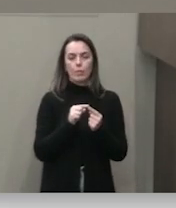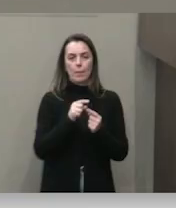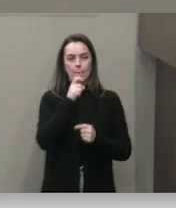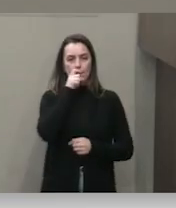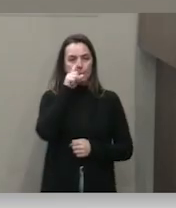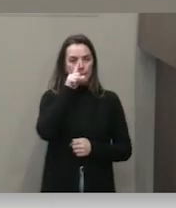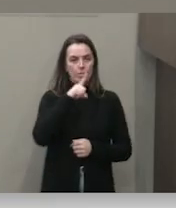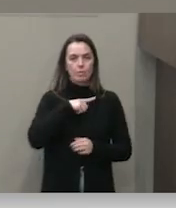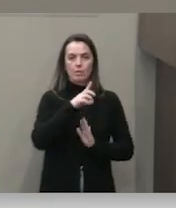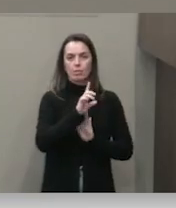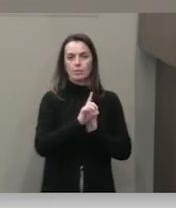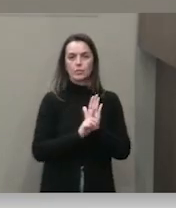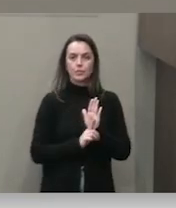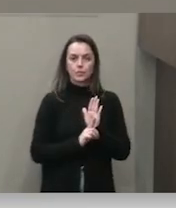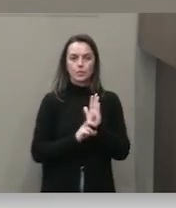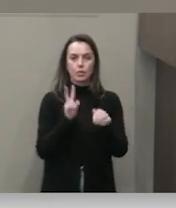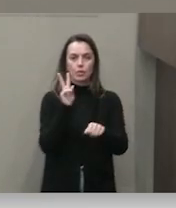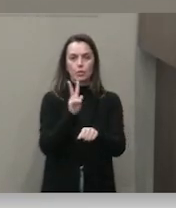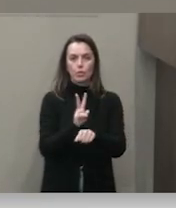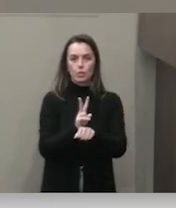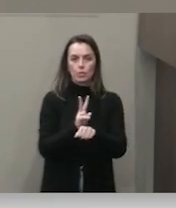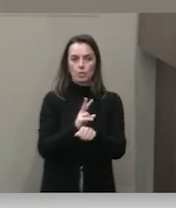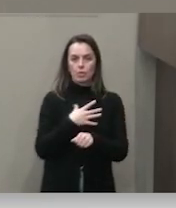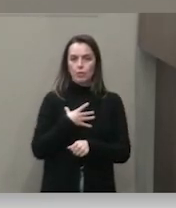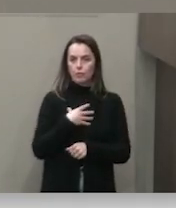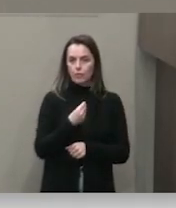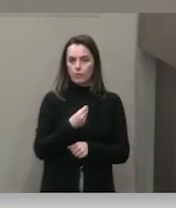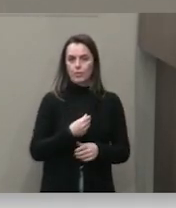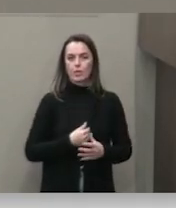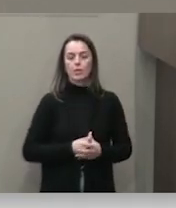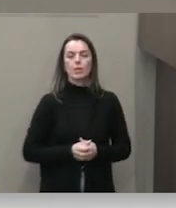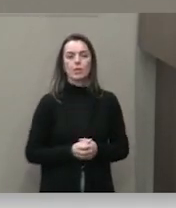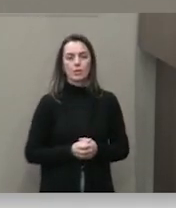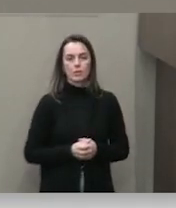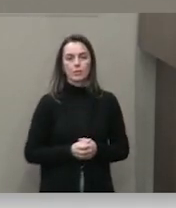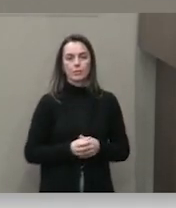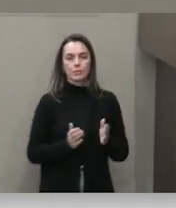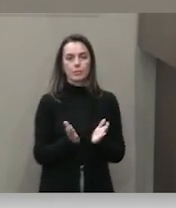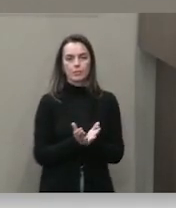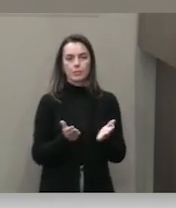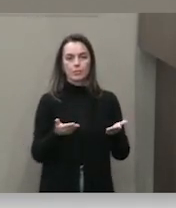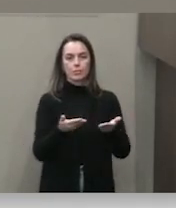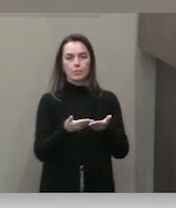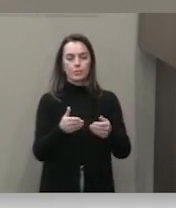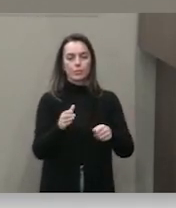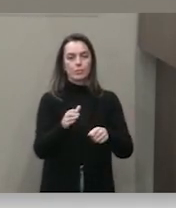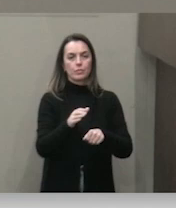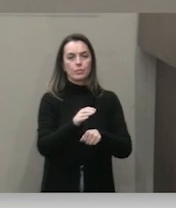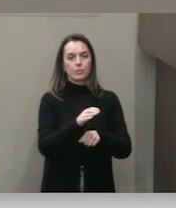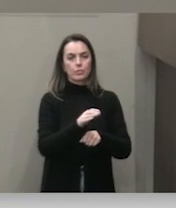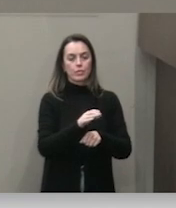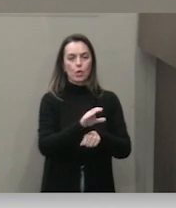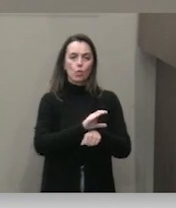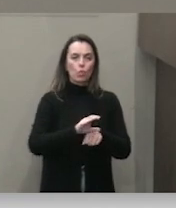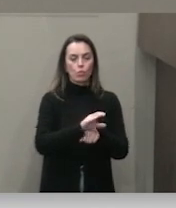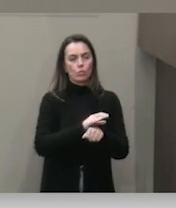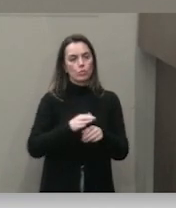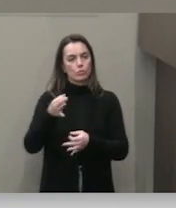ter direito de cuidar dos seus filhos, enfim. Na Comissão de Constituição e Justiça, da qual eu sou